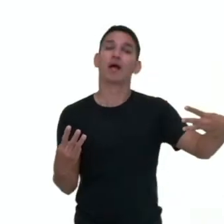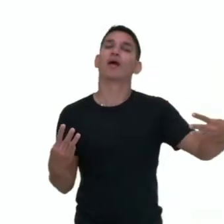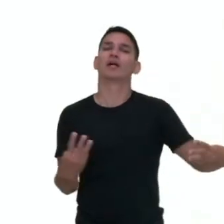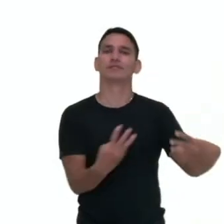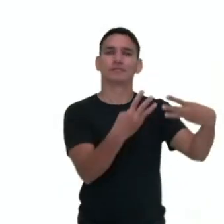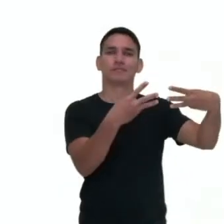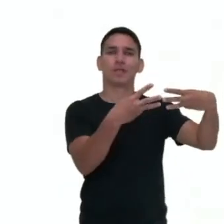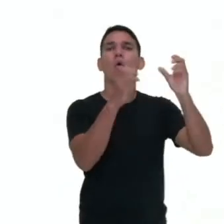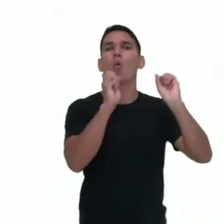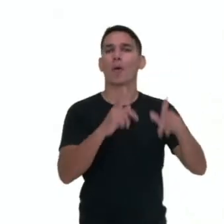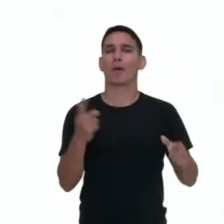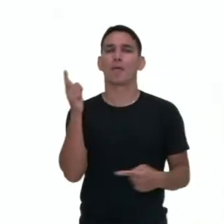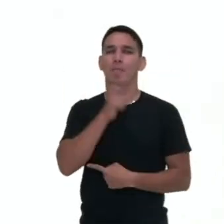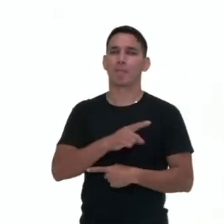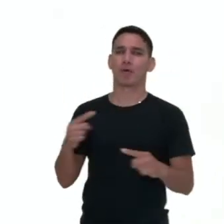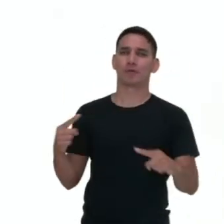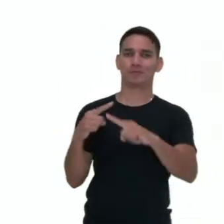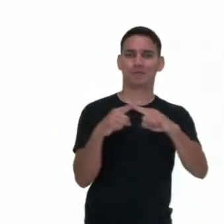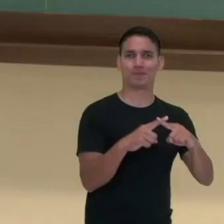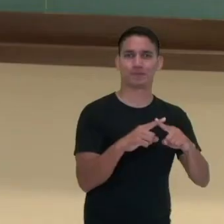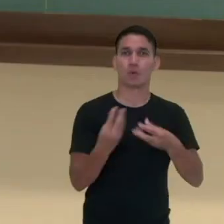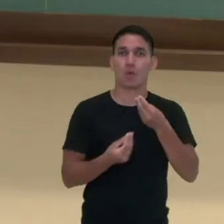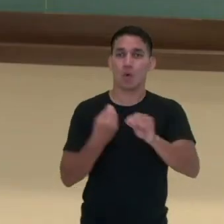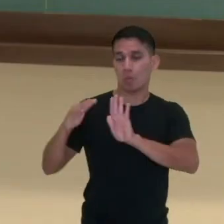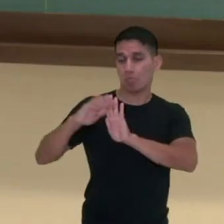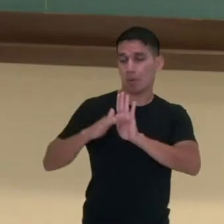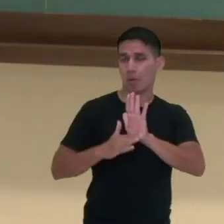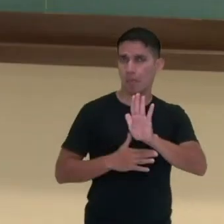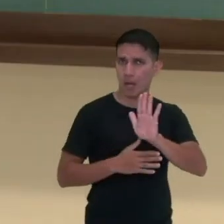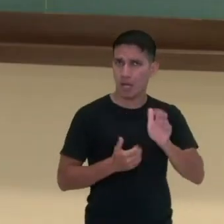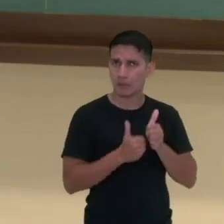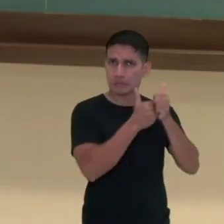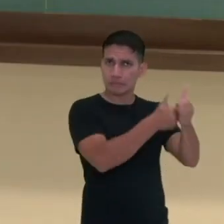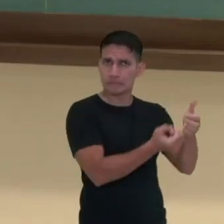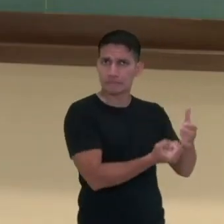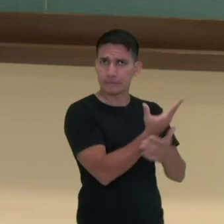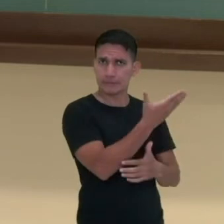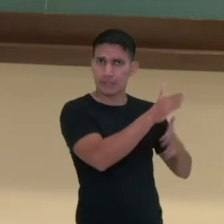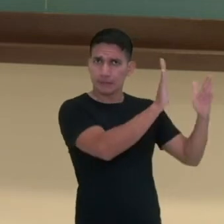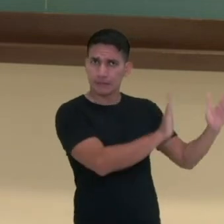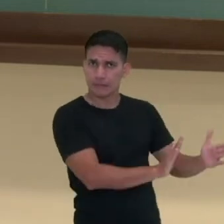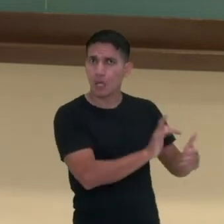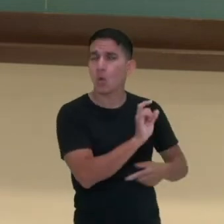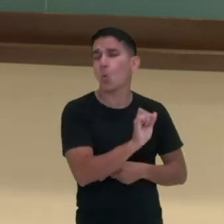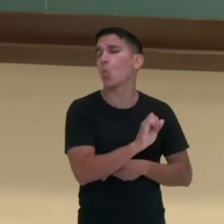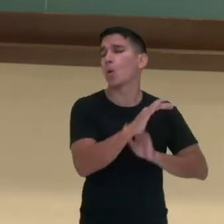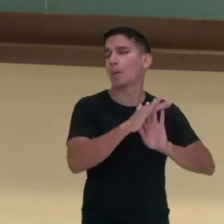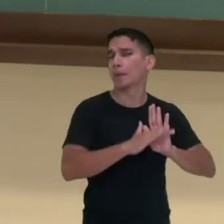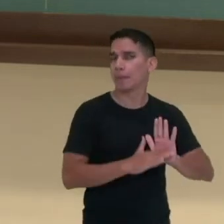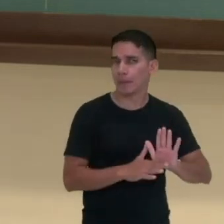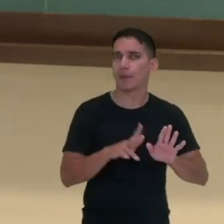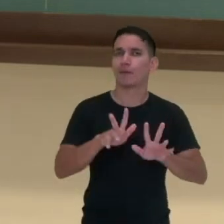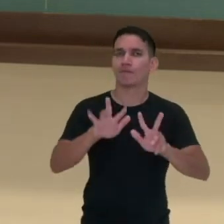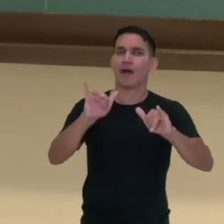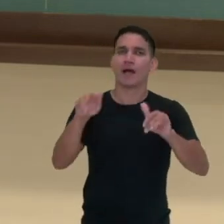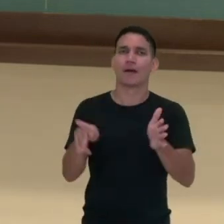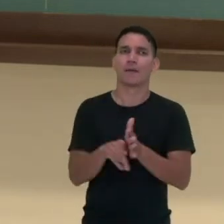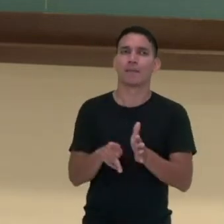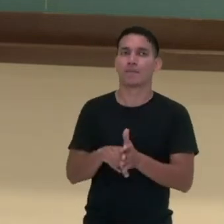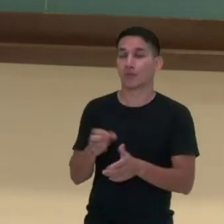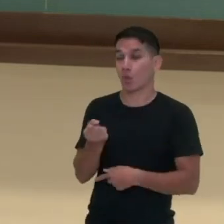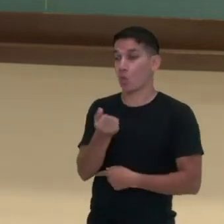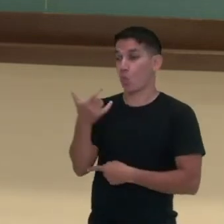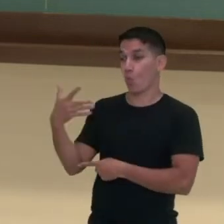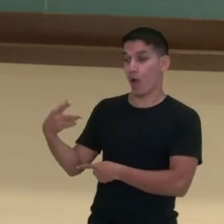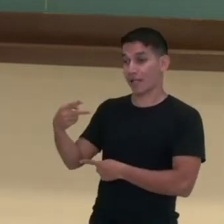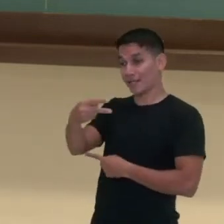multiplicação. Qual vai ser a ordem dessa matriz, pessoal? A ordem dessa matriz, eu já sei que vai ser a quantidade